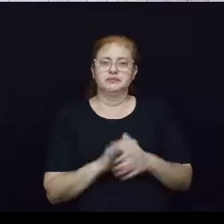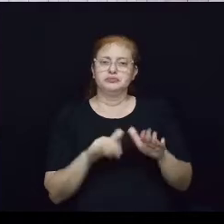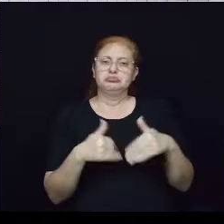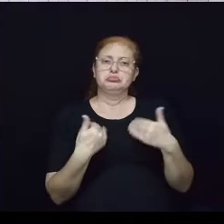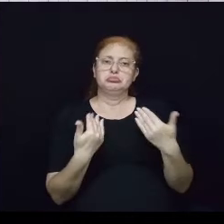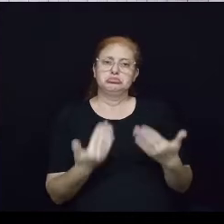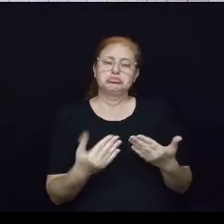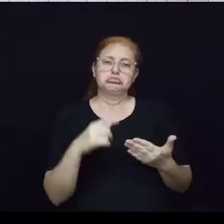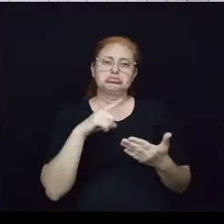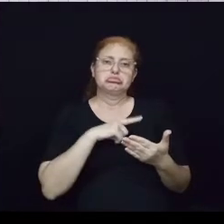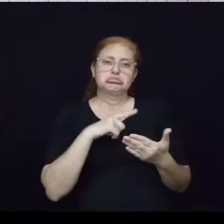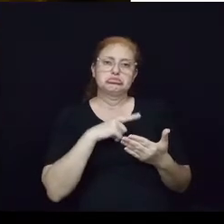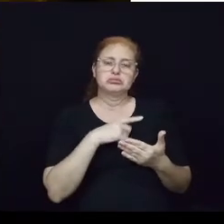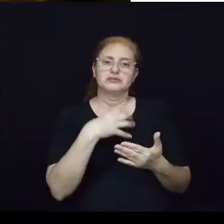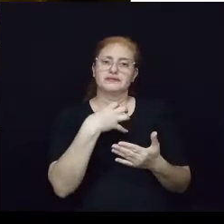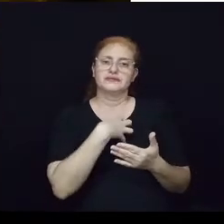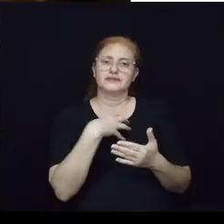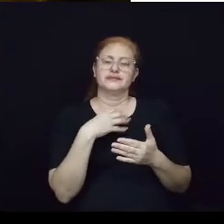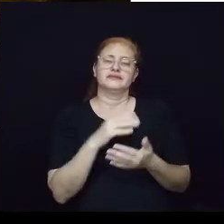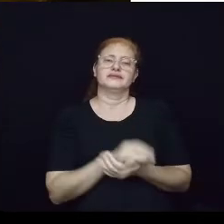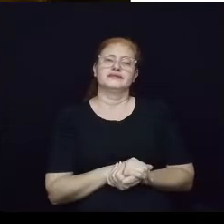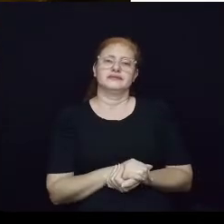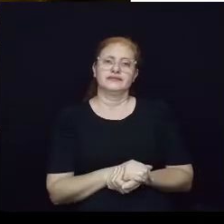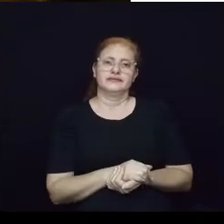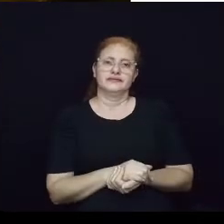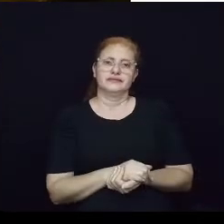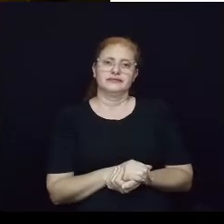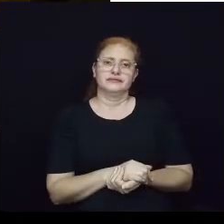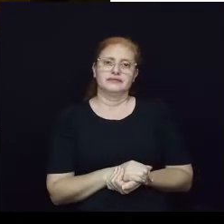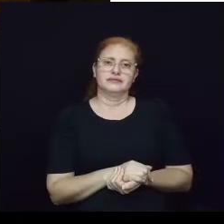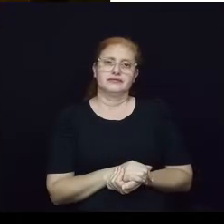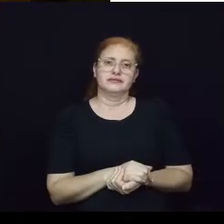Então ela vai tomando forma,